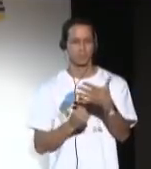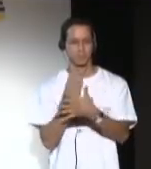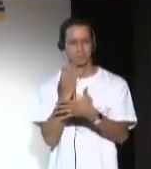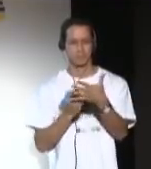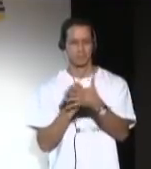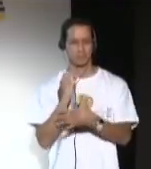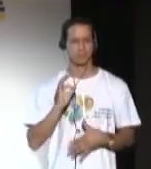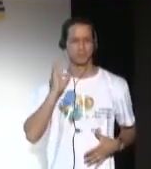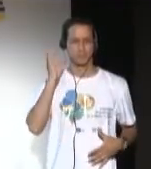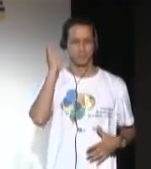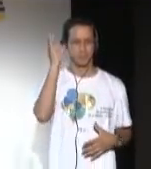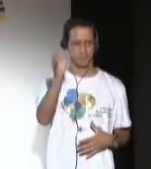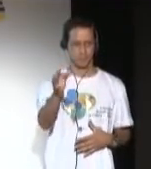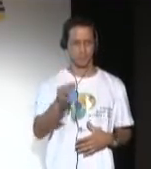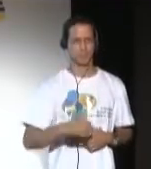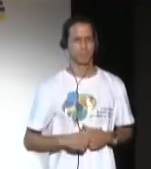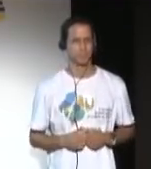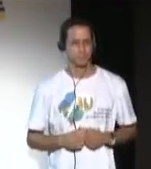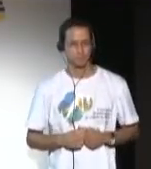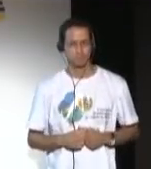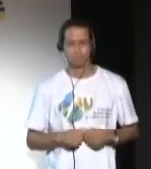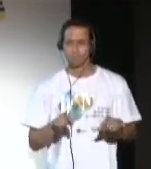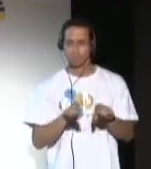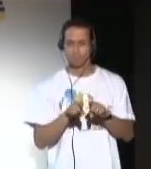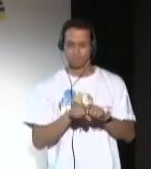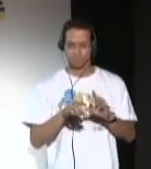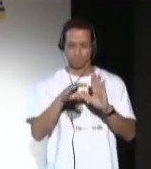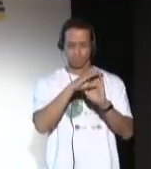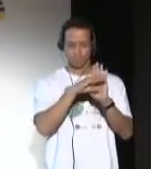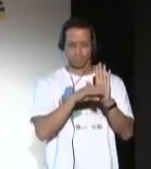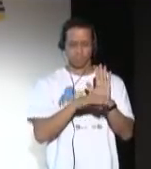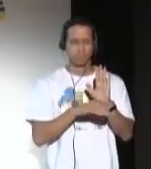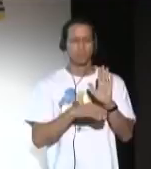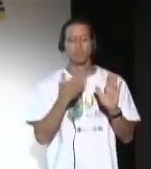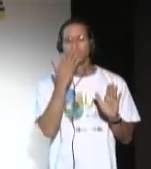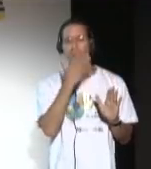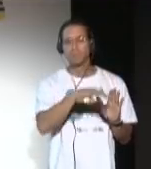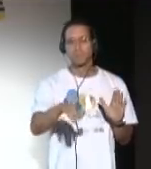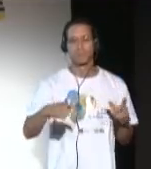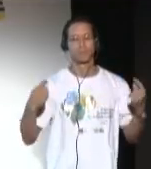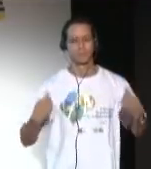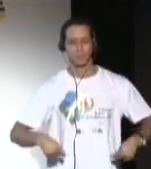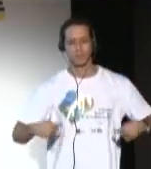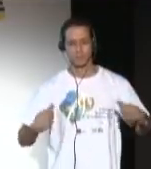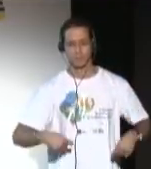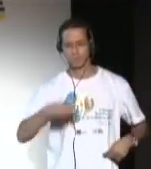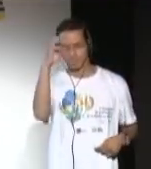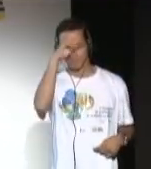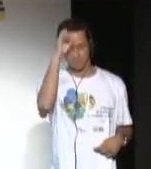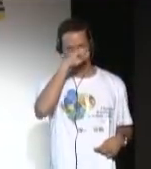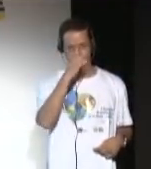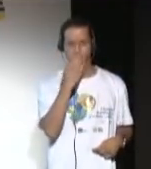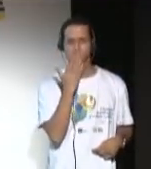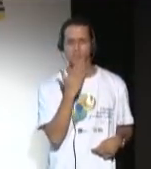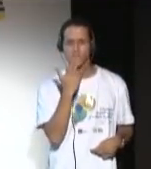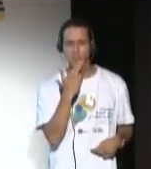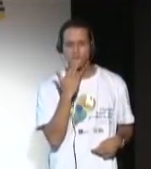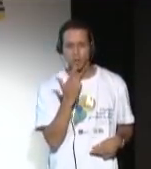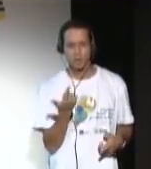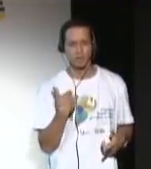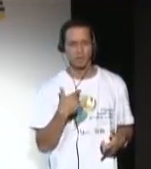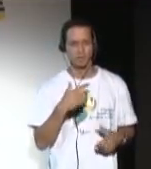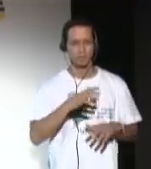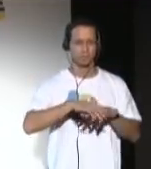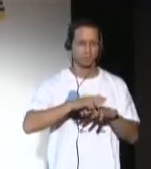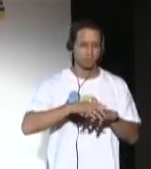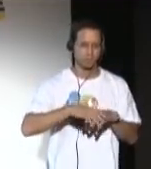no futuro. E, é claro, temos as diretrizes sobre o que as crianças têm que aprender. Idiomas, alfabetização, matemática,